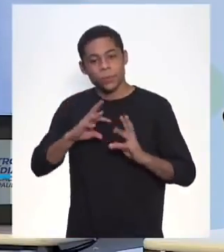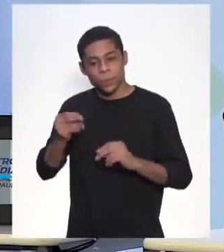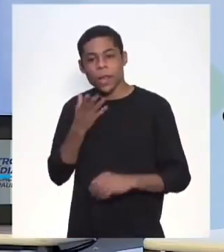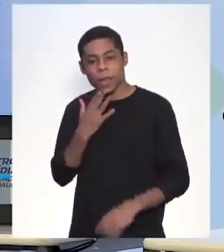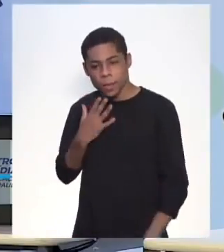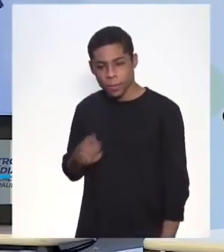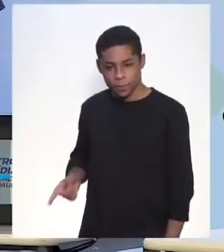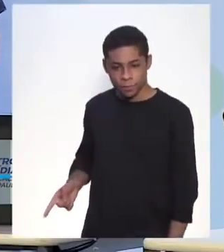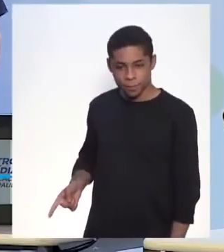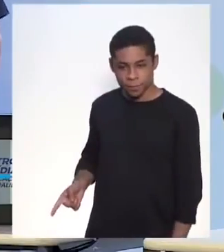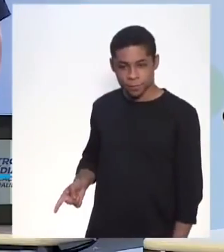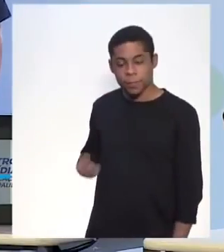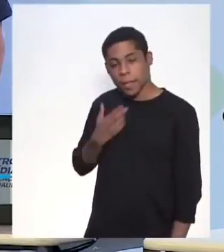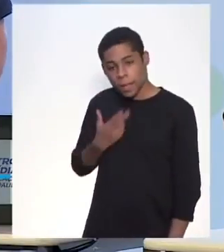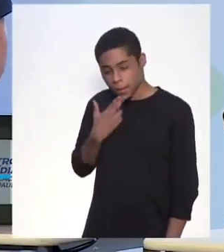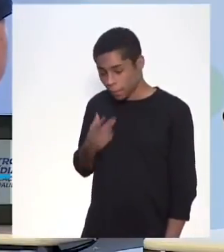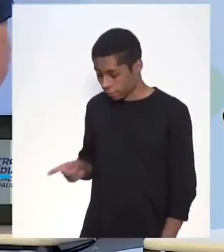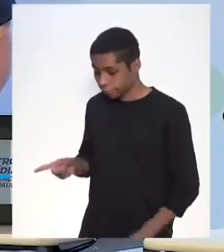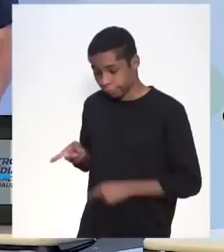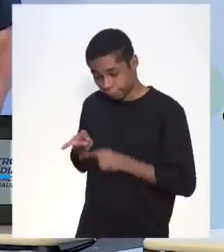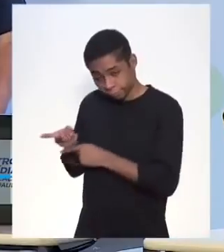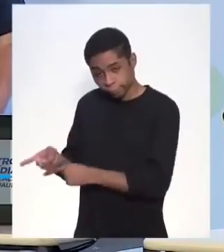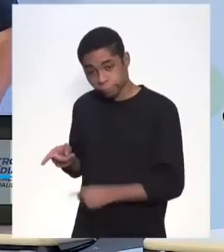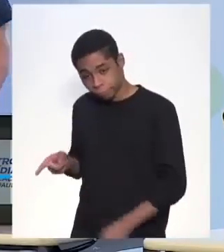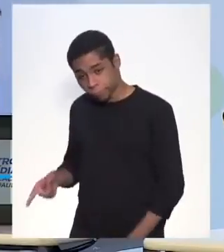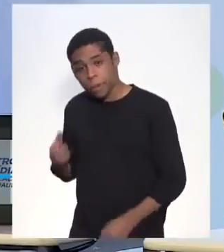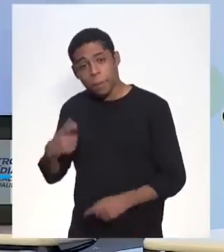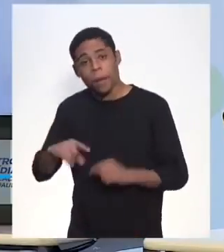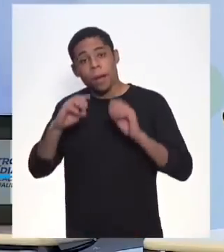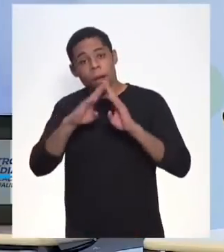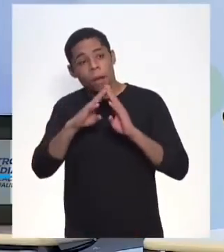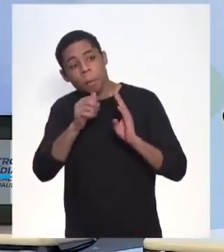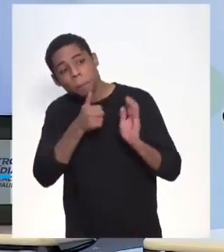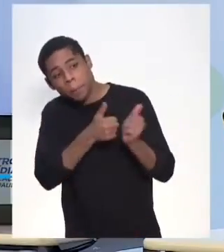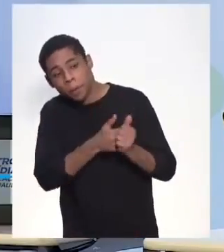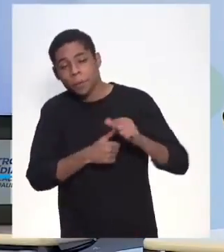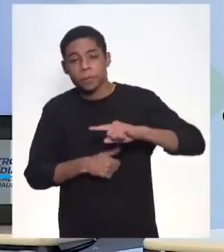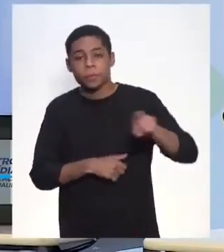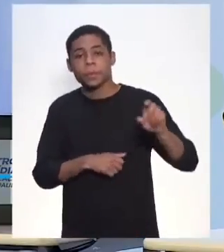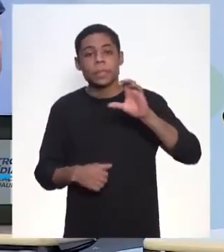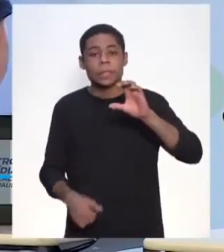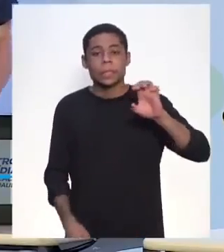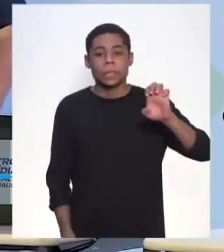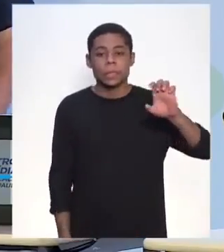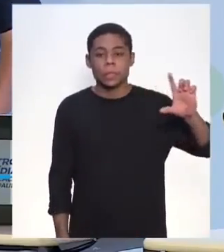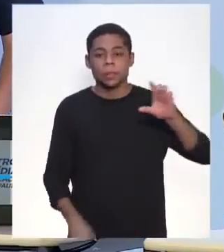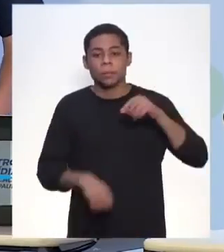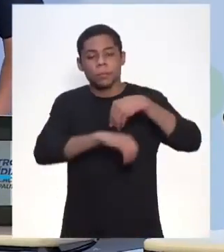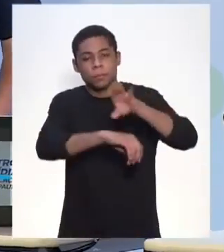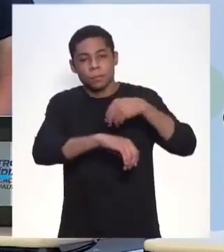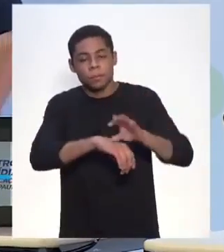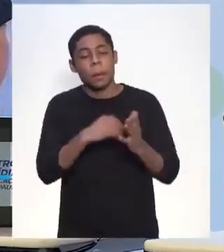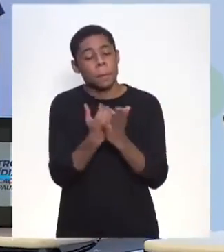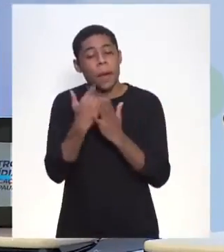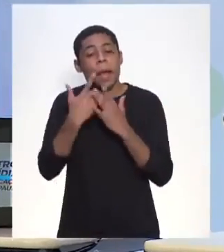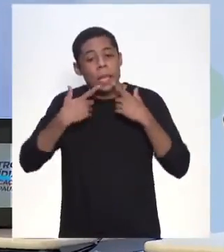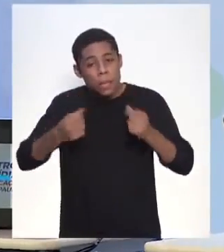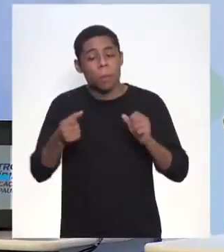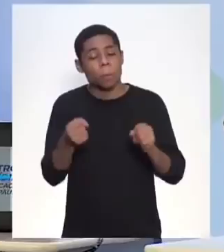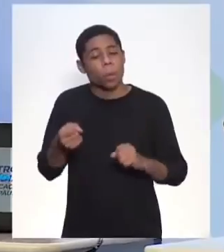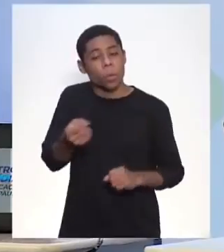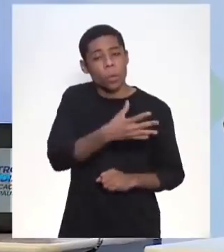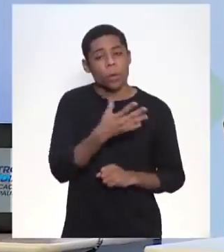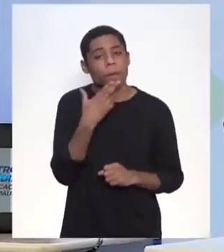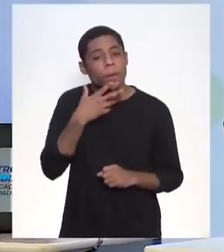só você verificar perto da sua região qual é o CEL que está oferecendo e o que eles estão oferecendo lá de idiomas. Procura lá, quem sabe você começa um idioma